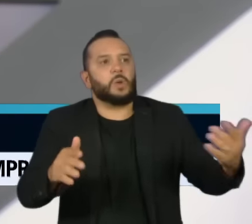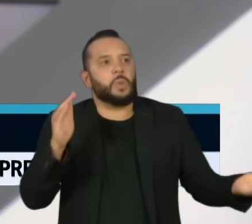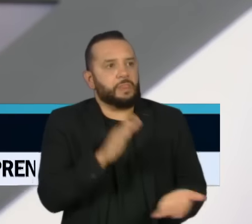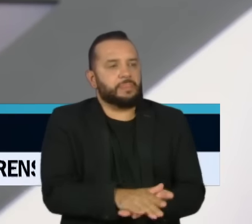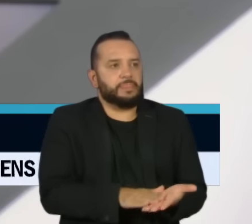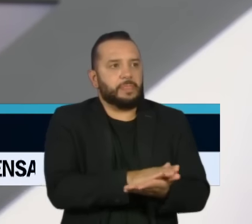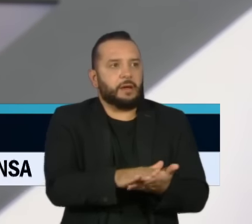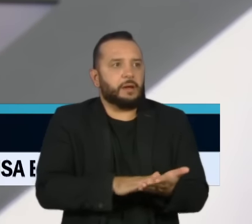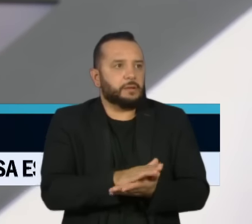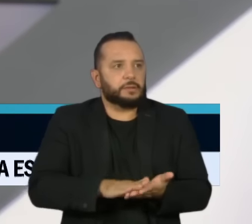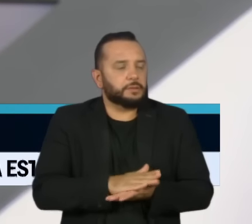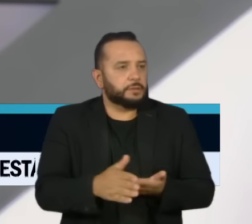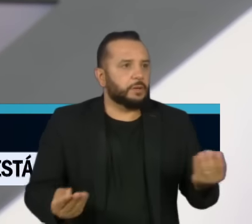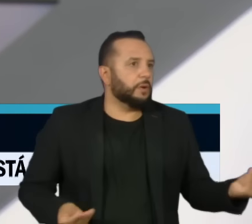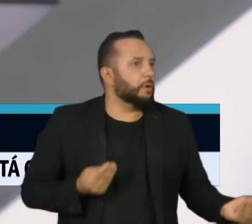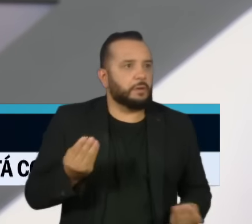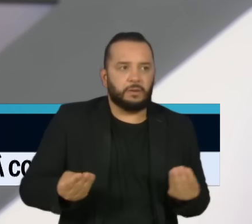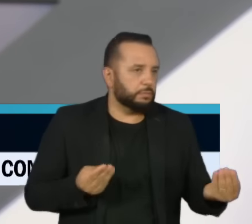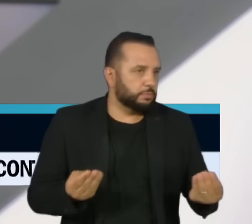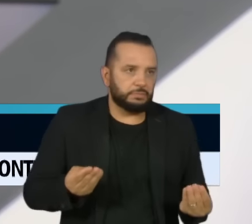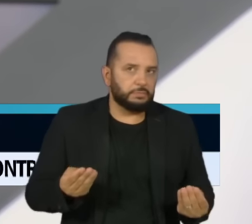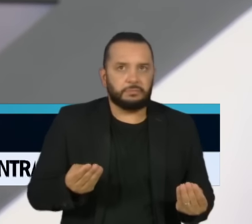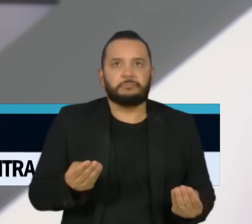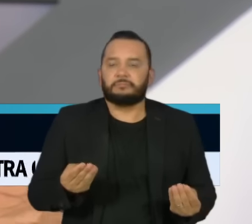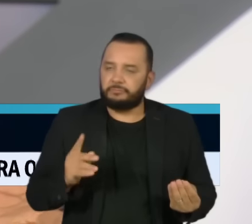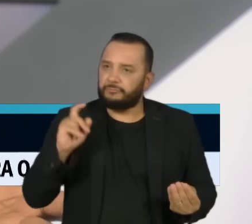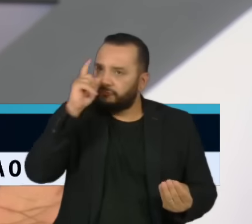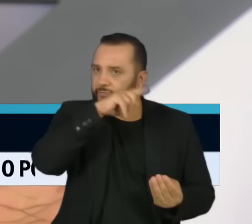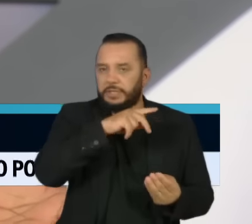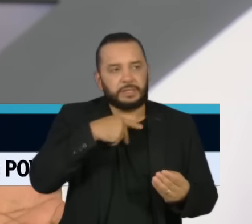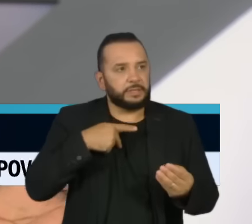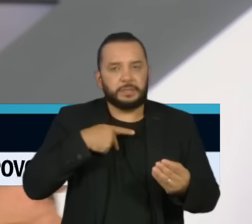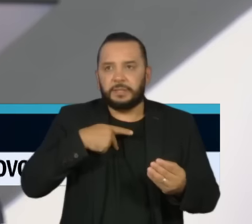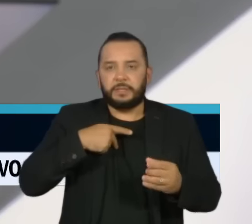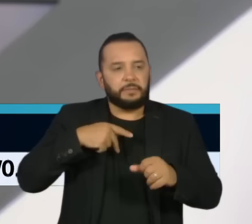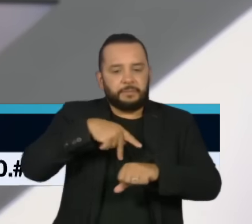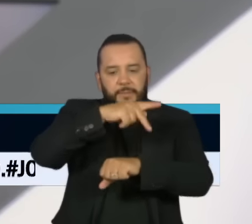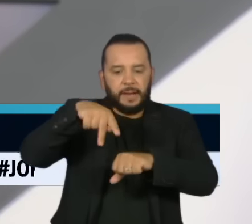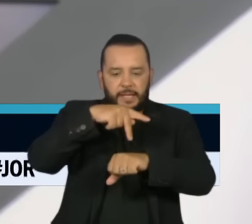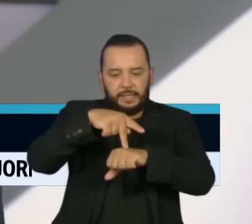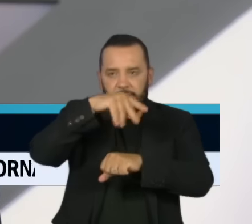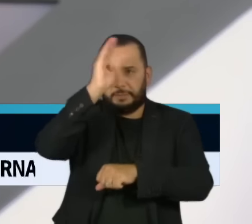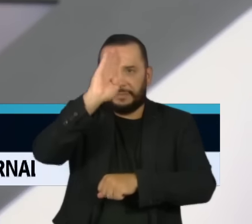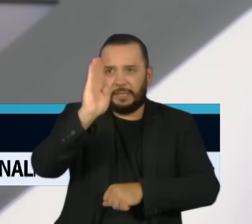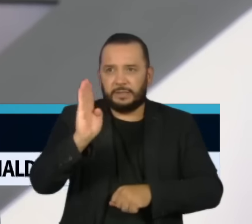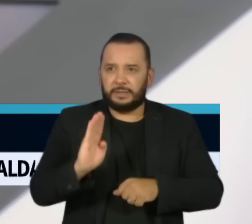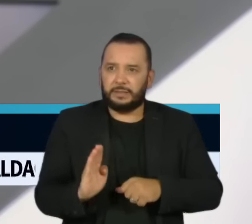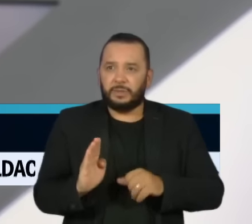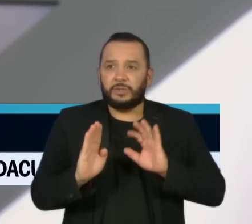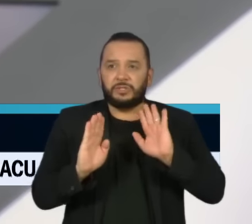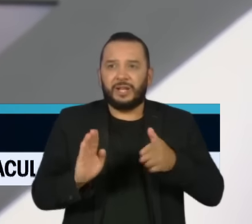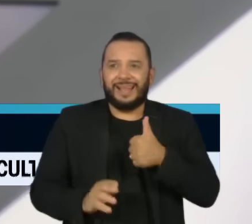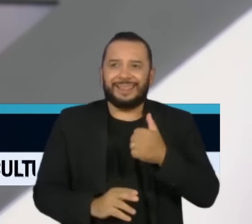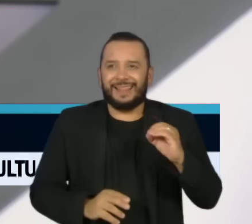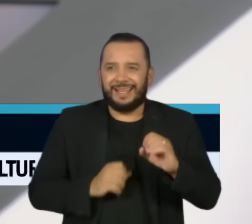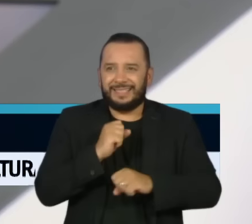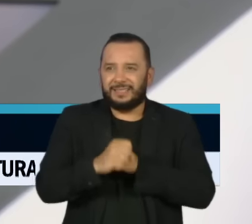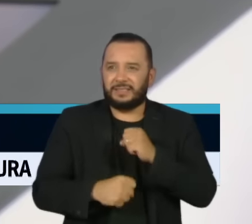ponte, né, para trazer o público de volta. E um país que está aí há praticamente 10 anos com 13, 14, 15